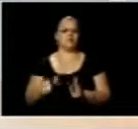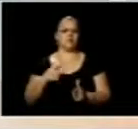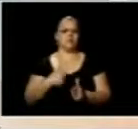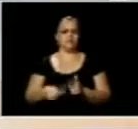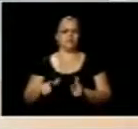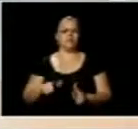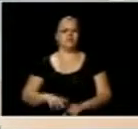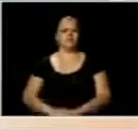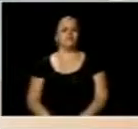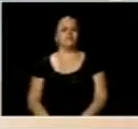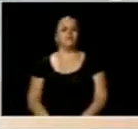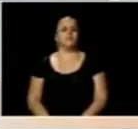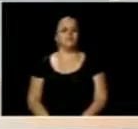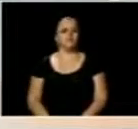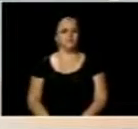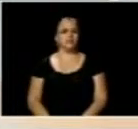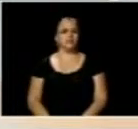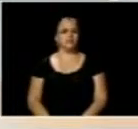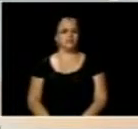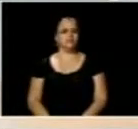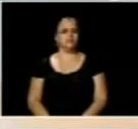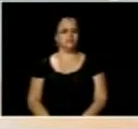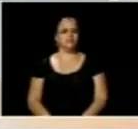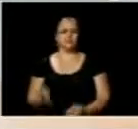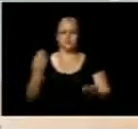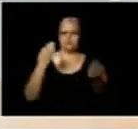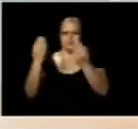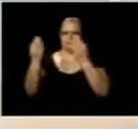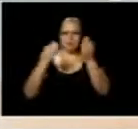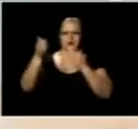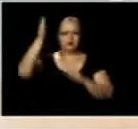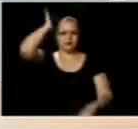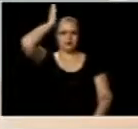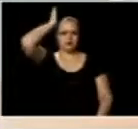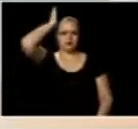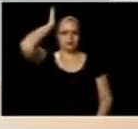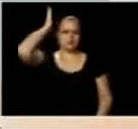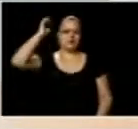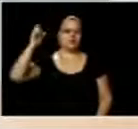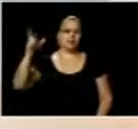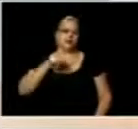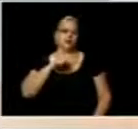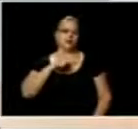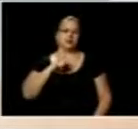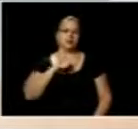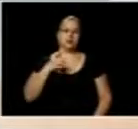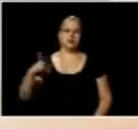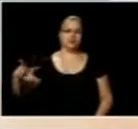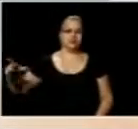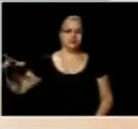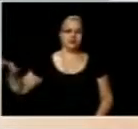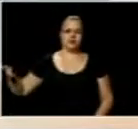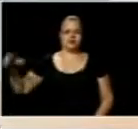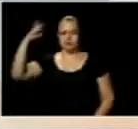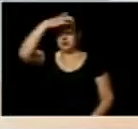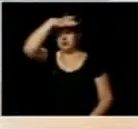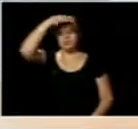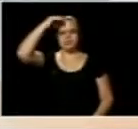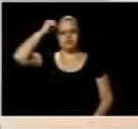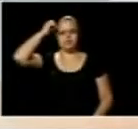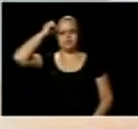grande problema. Dá a impressão que Taubaté não existe pessoas qualificadas para poder trabalhar que são de